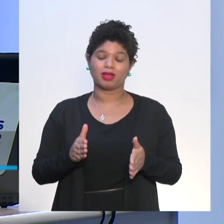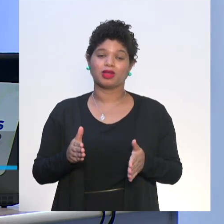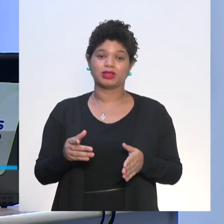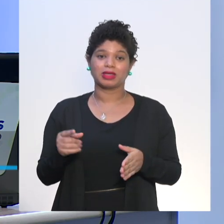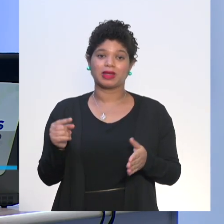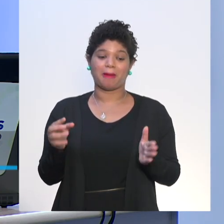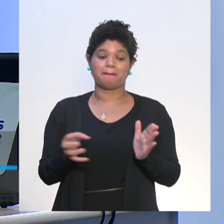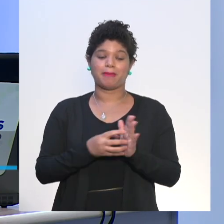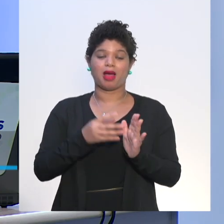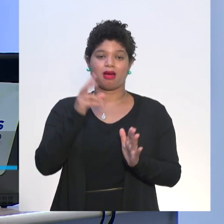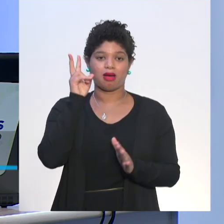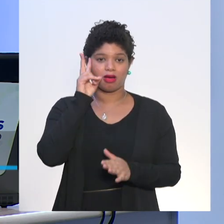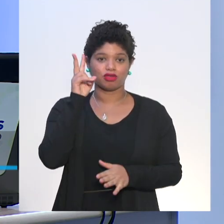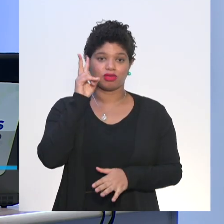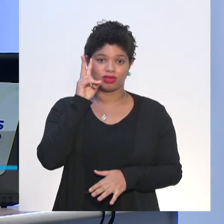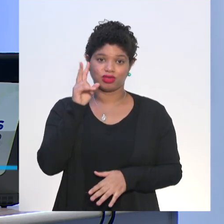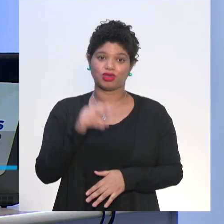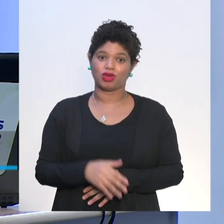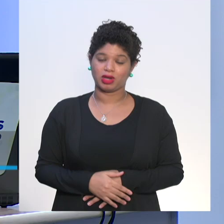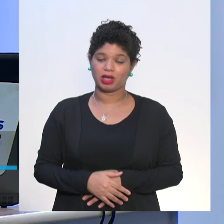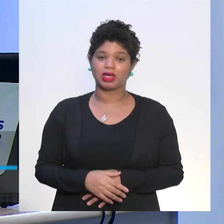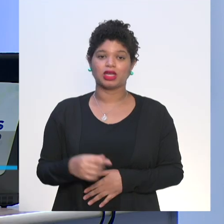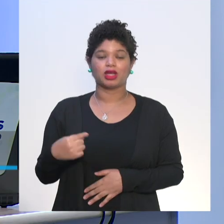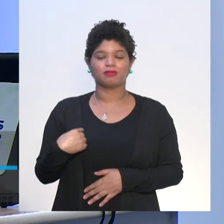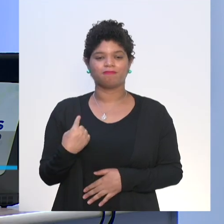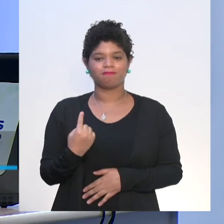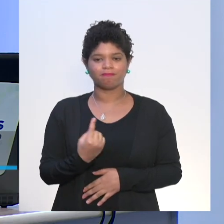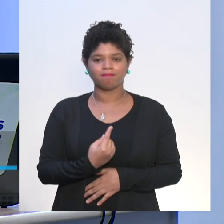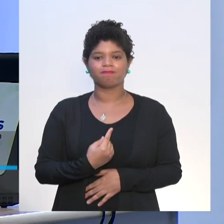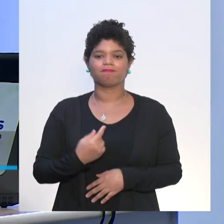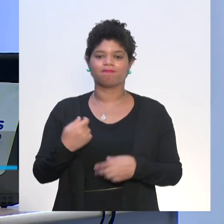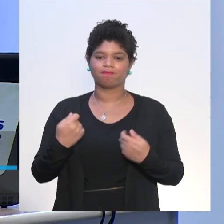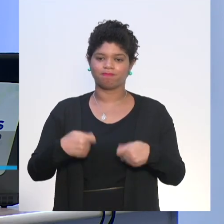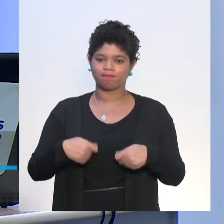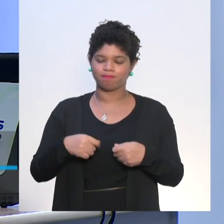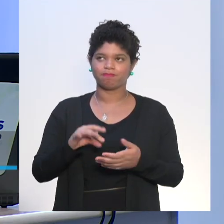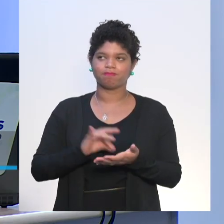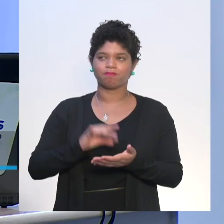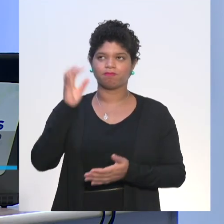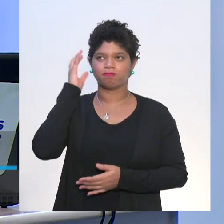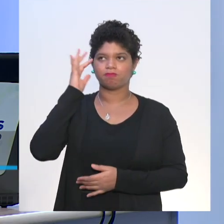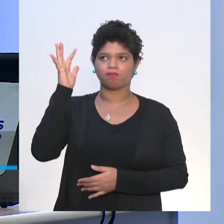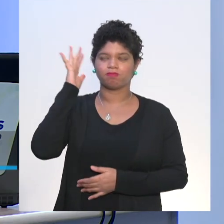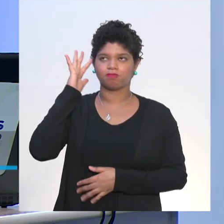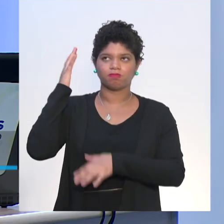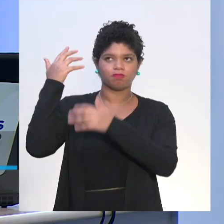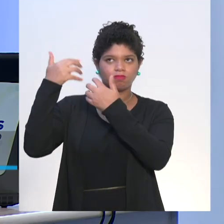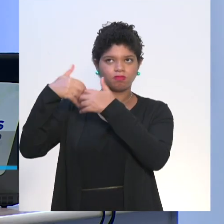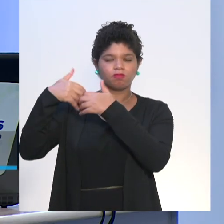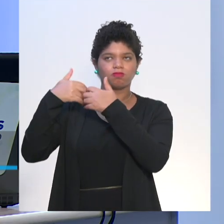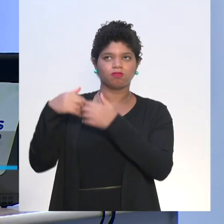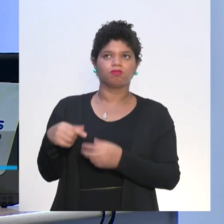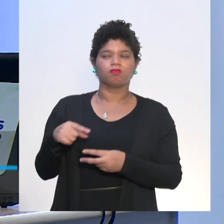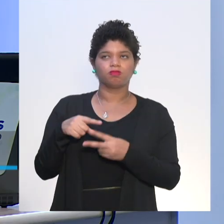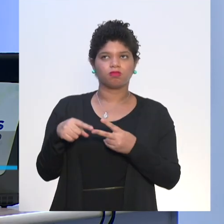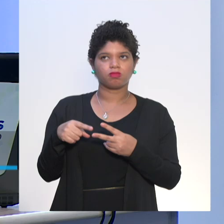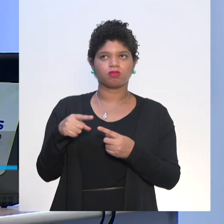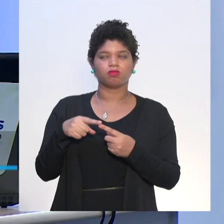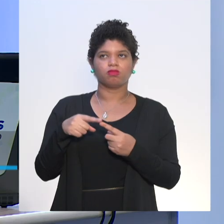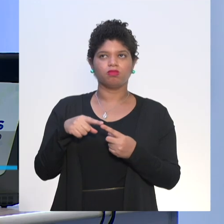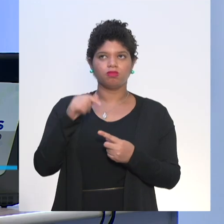né, em que cada vez mais a gente precisa pensar, né, sobre ciência, sobre